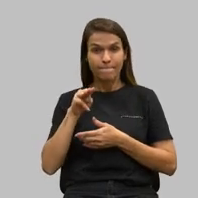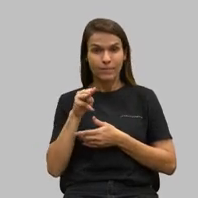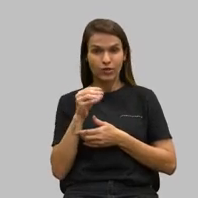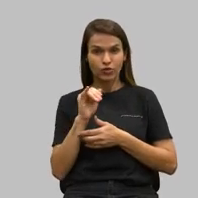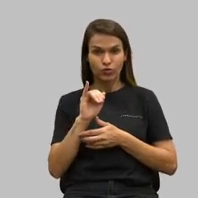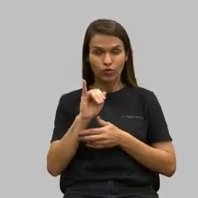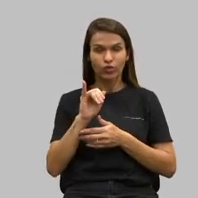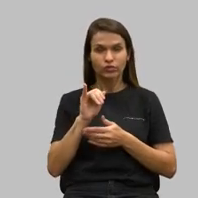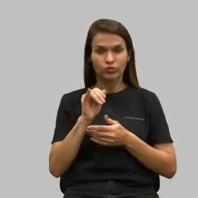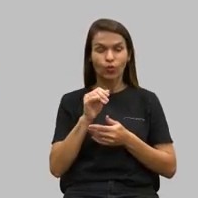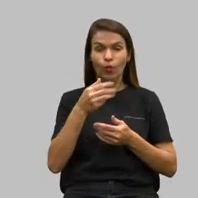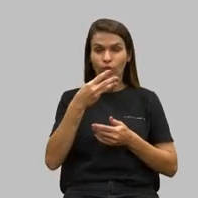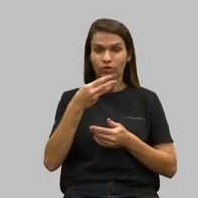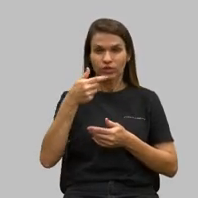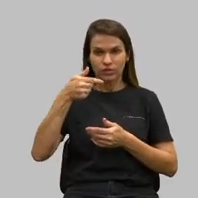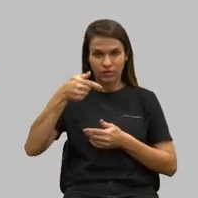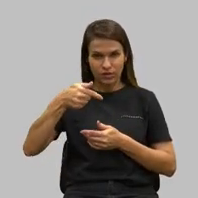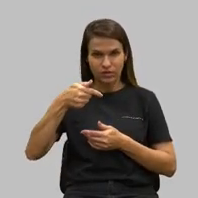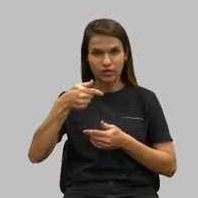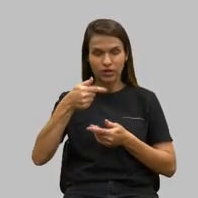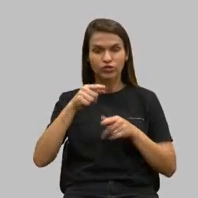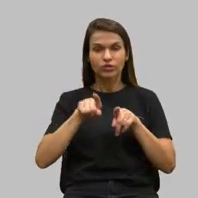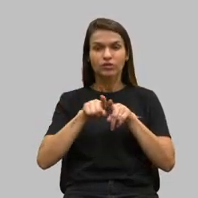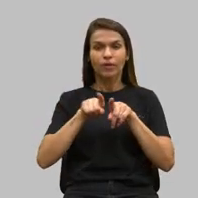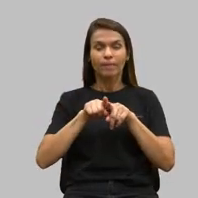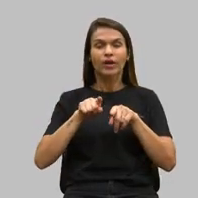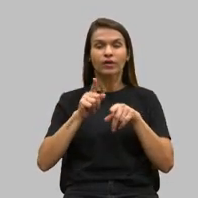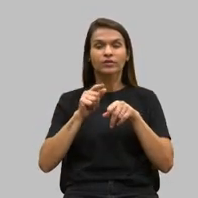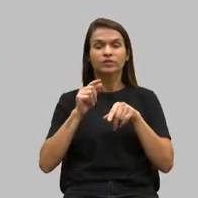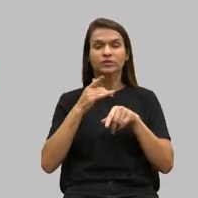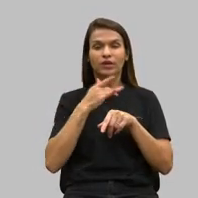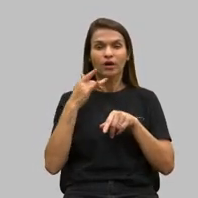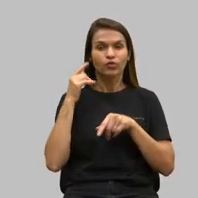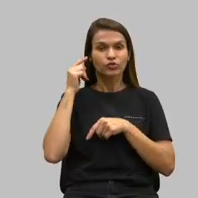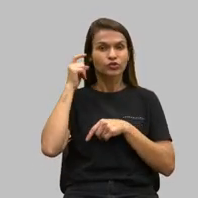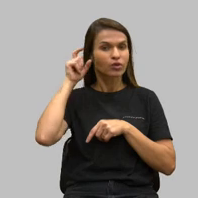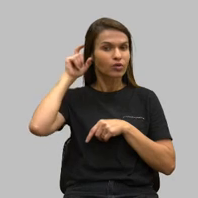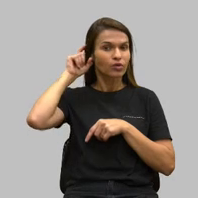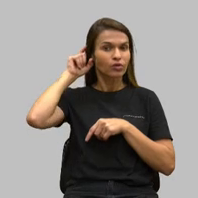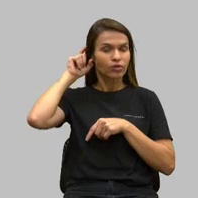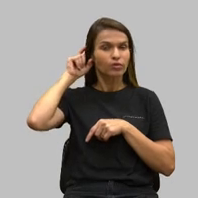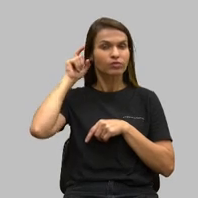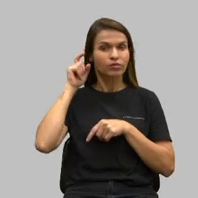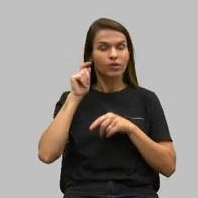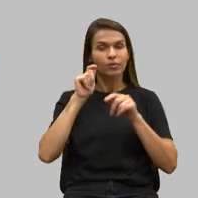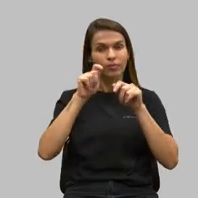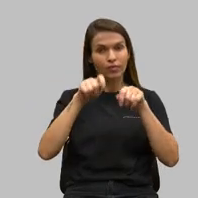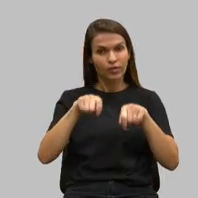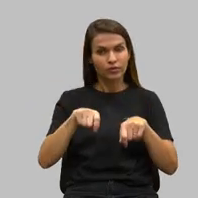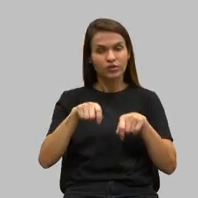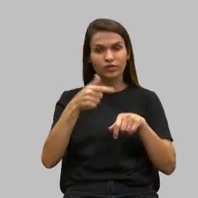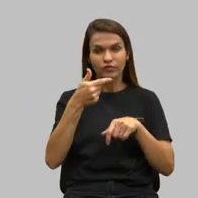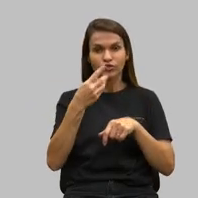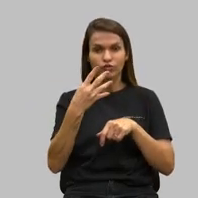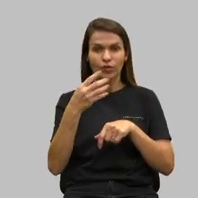e saúde auditiva também, 210 mil pessoas como potencial e 24.815